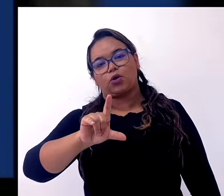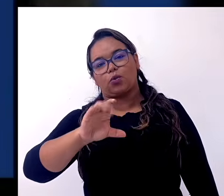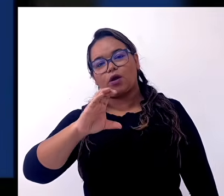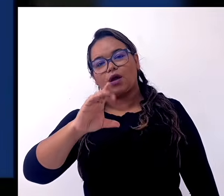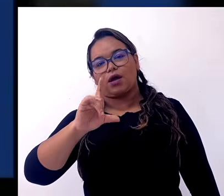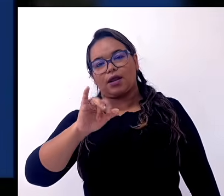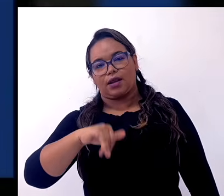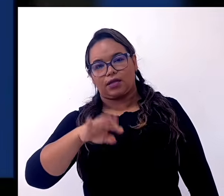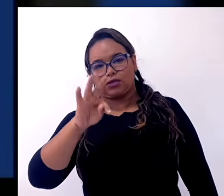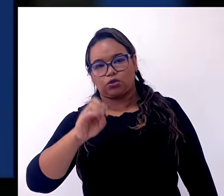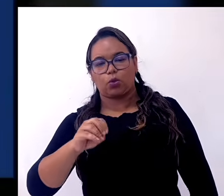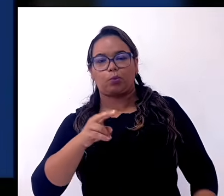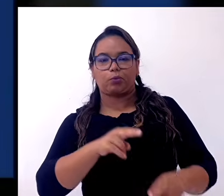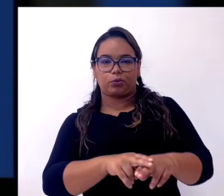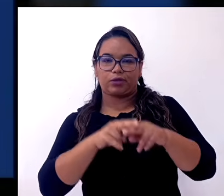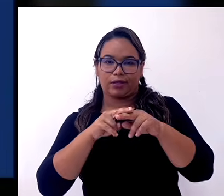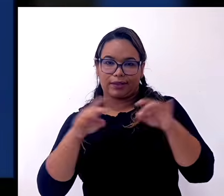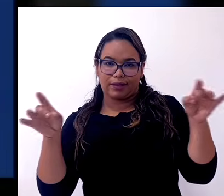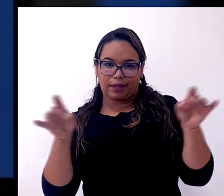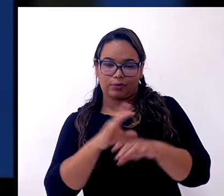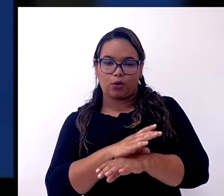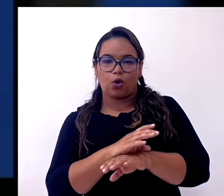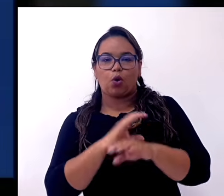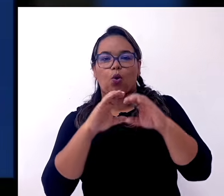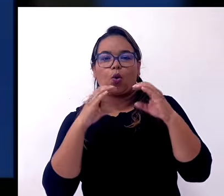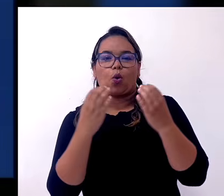2.400 fiéis estavam aqui para recepcioná-lo.